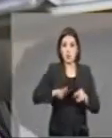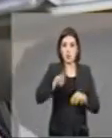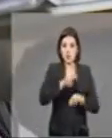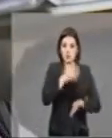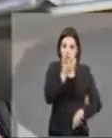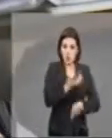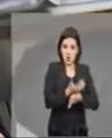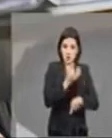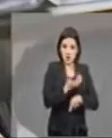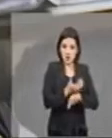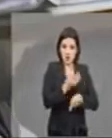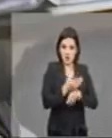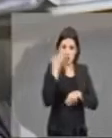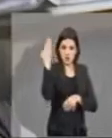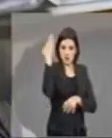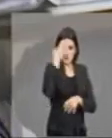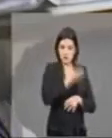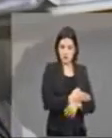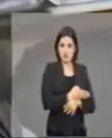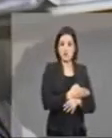desses objetos que